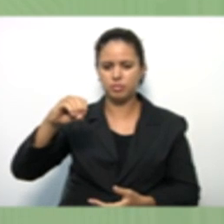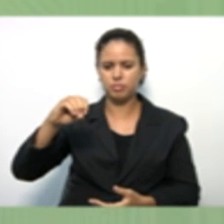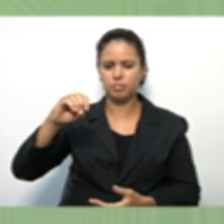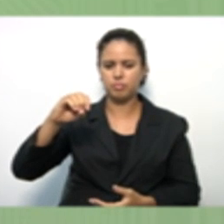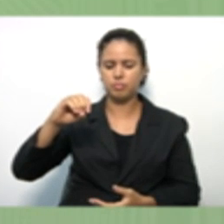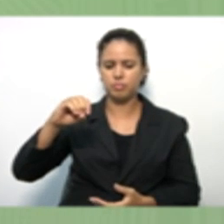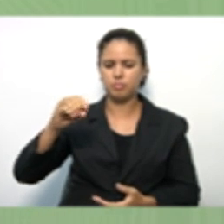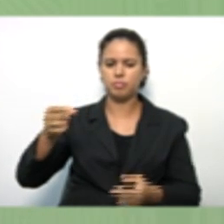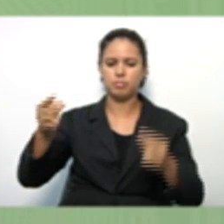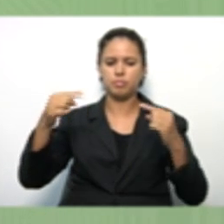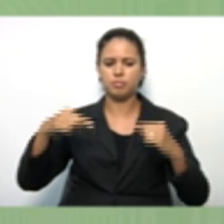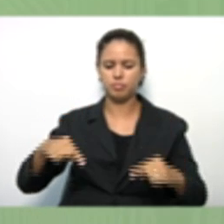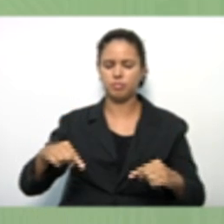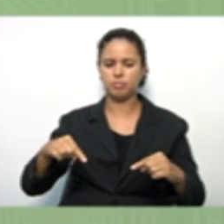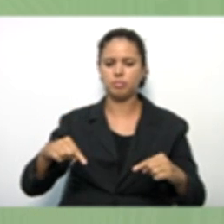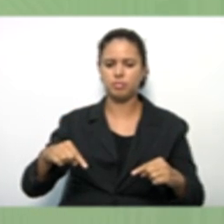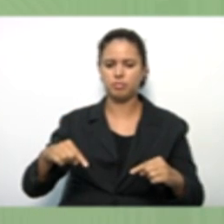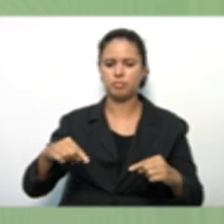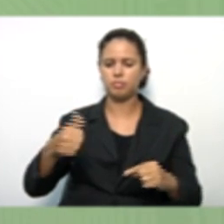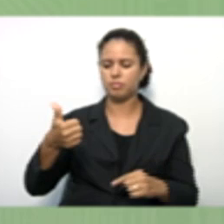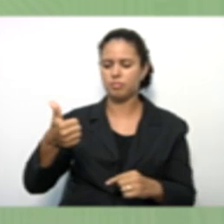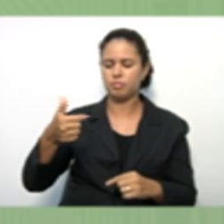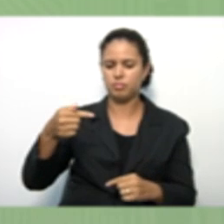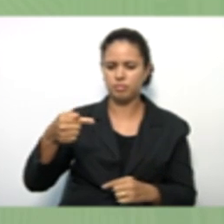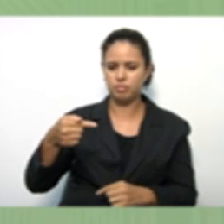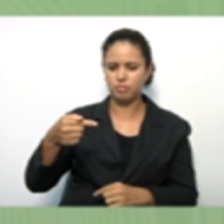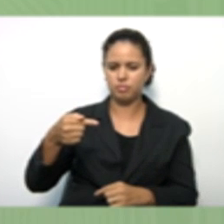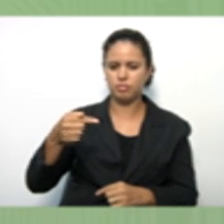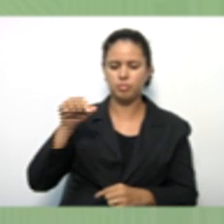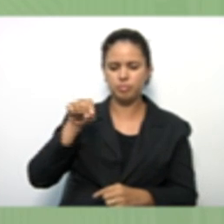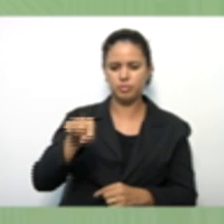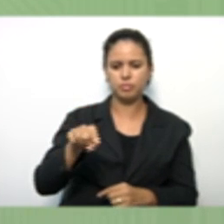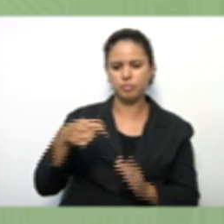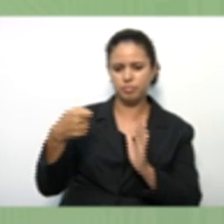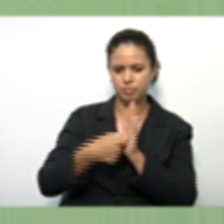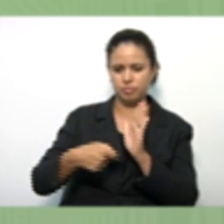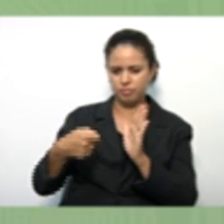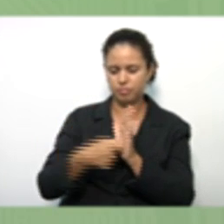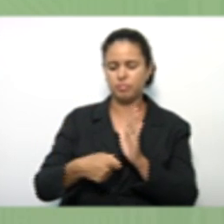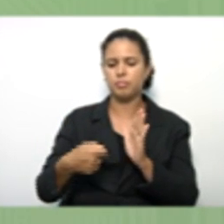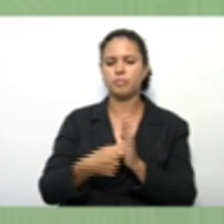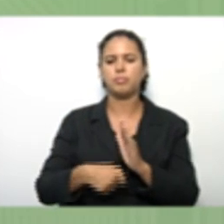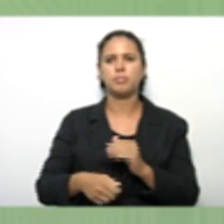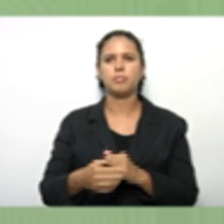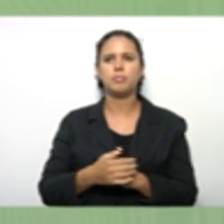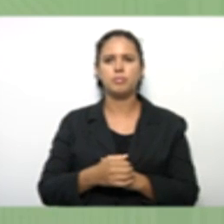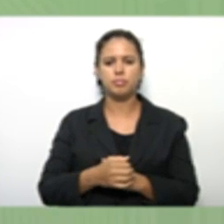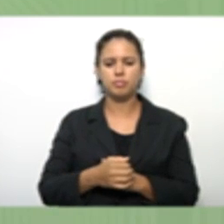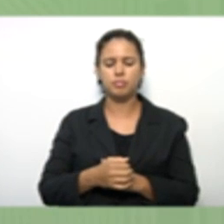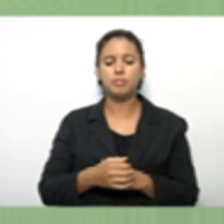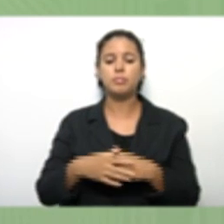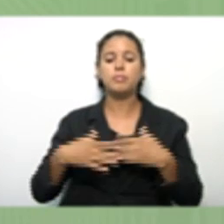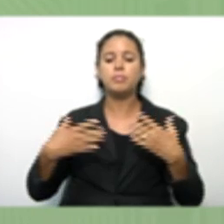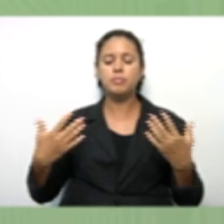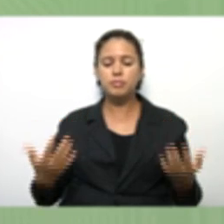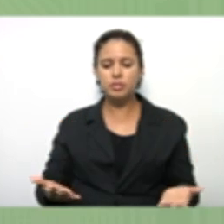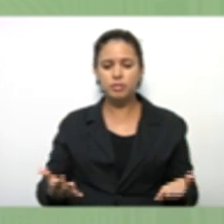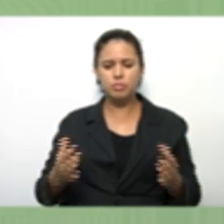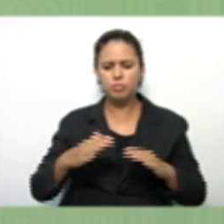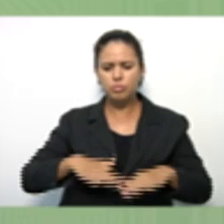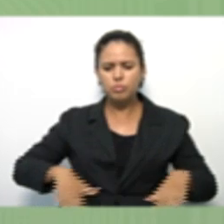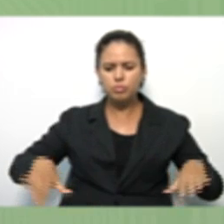obrigação. Uma obrigação. Tudo que eu tenho a receber, de uma forma assim mais simples, tudo que eu tenho a receber, portanto,